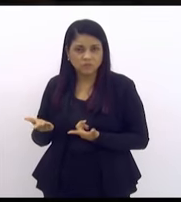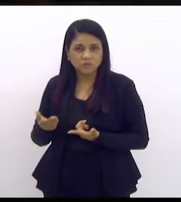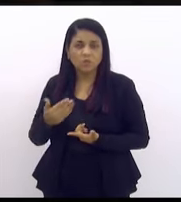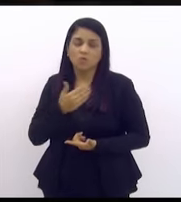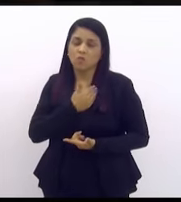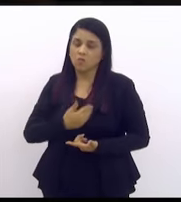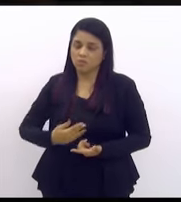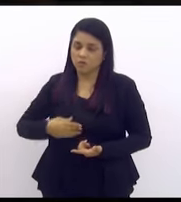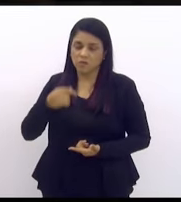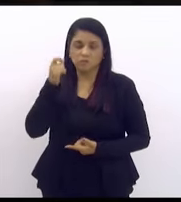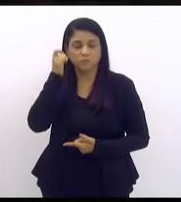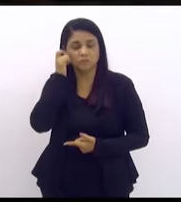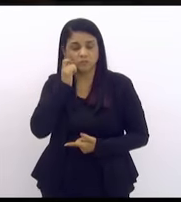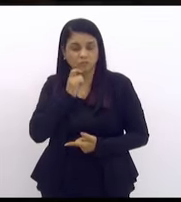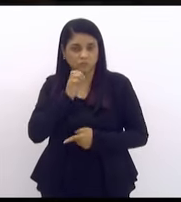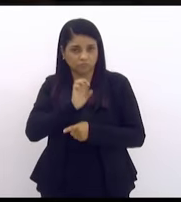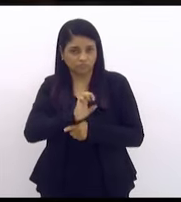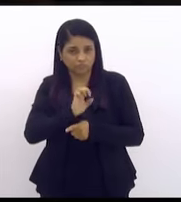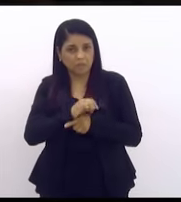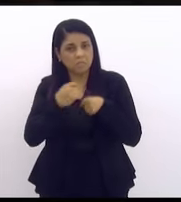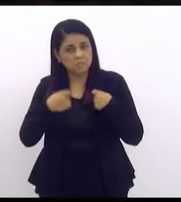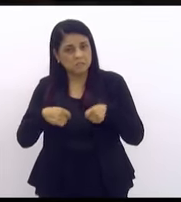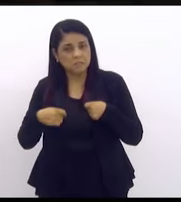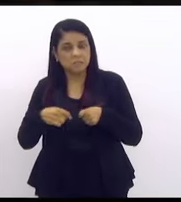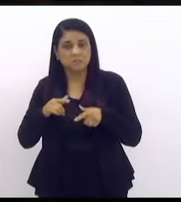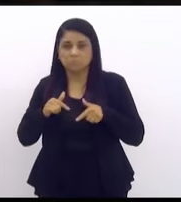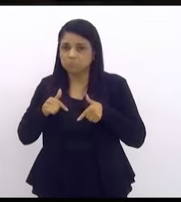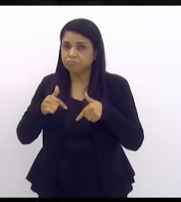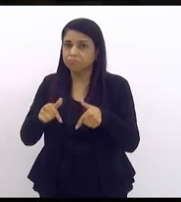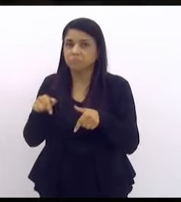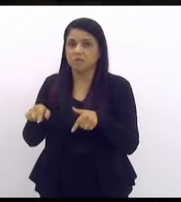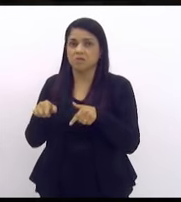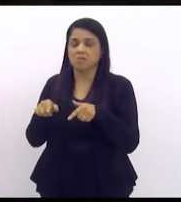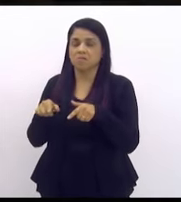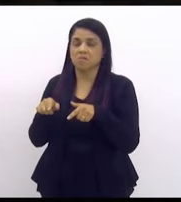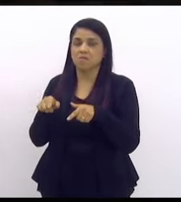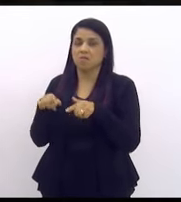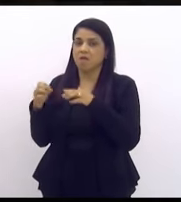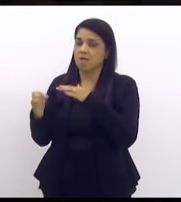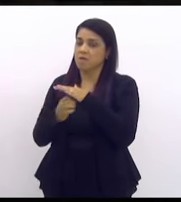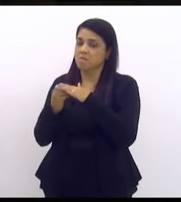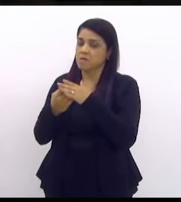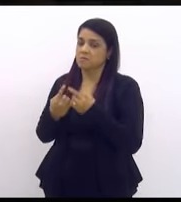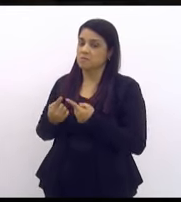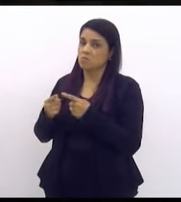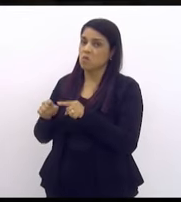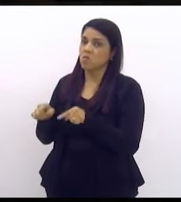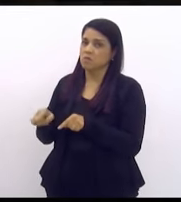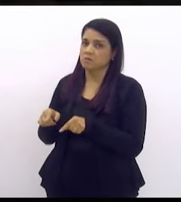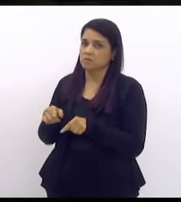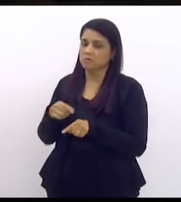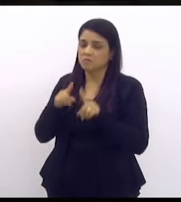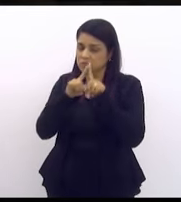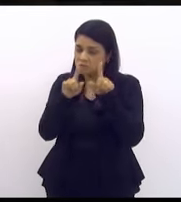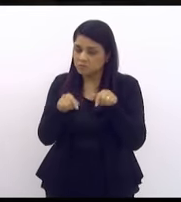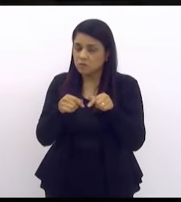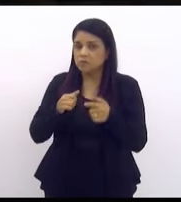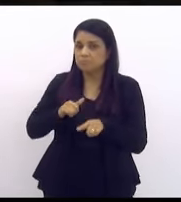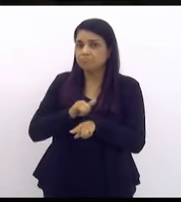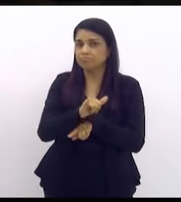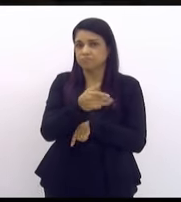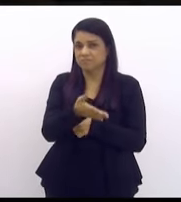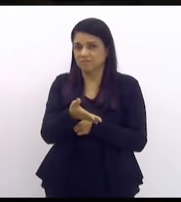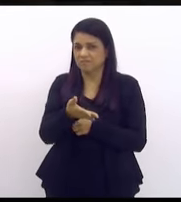providência em relação à prática dessa empresa, porque os servidores estão sendo enganados.